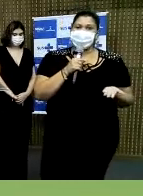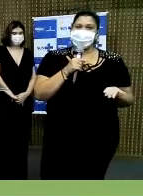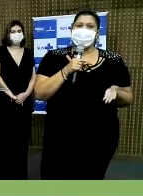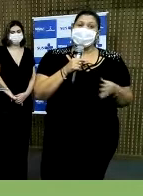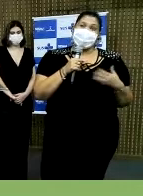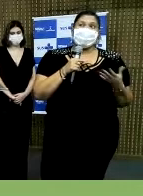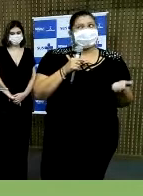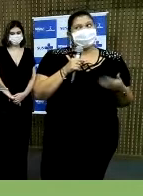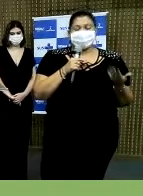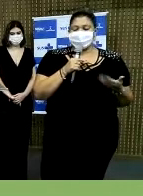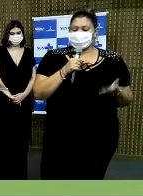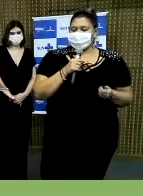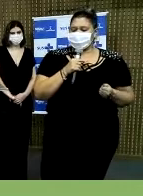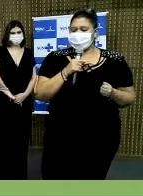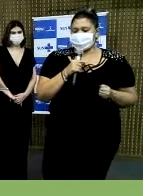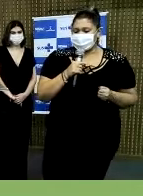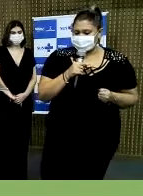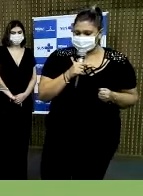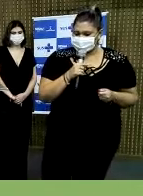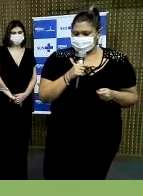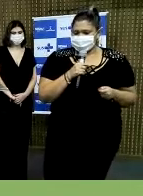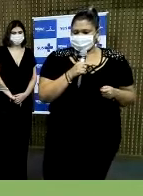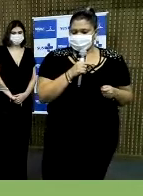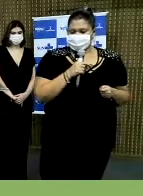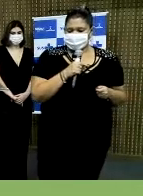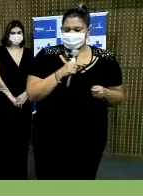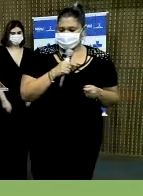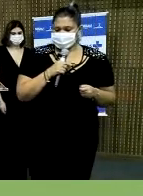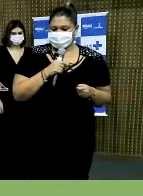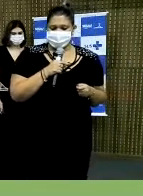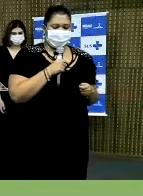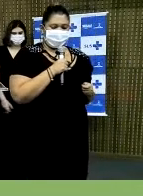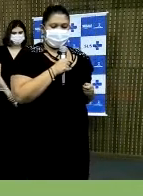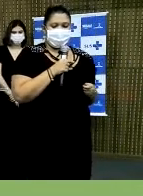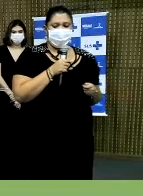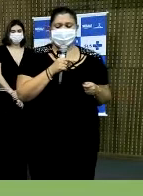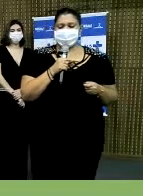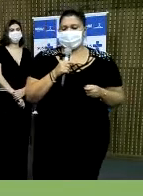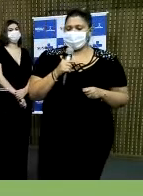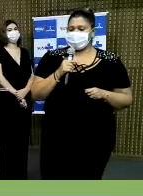solicitação. E aí a gente solicita bastante.